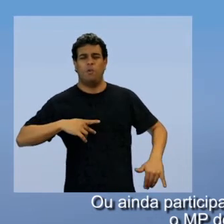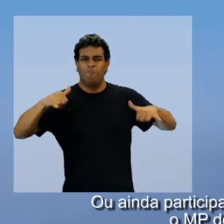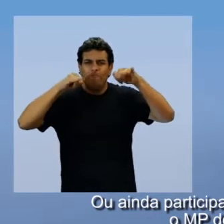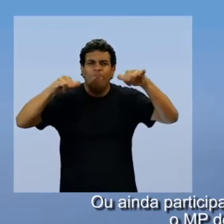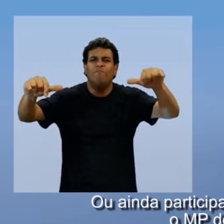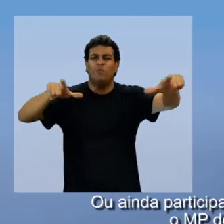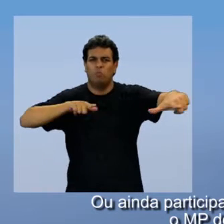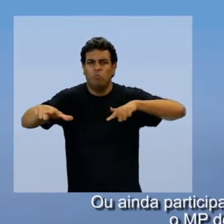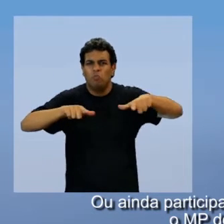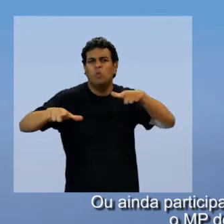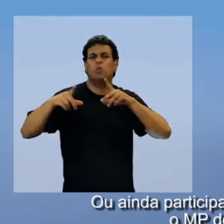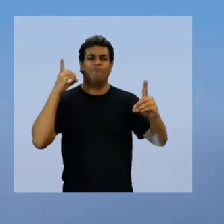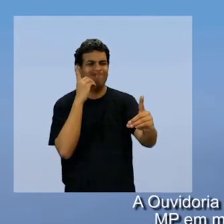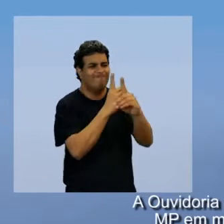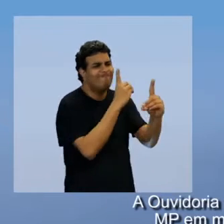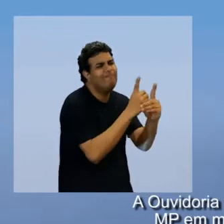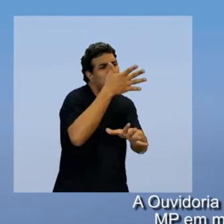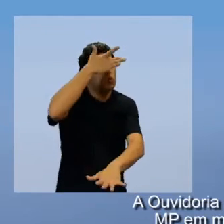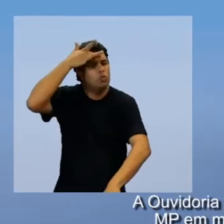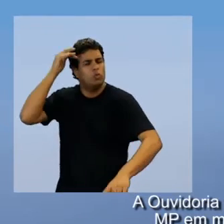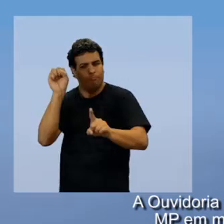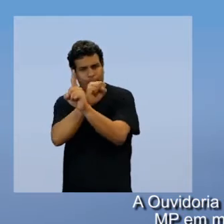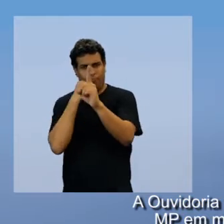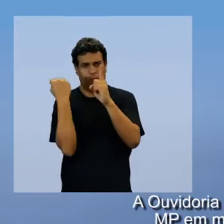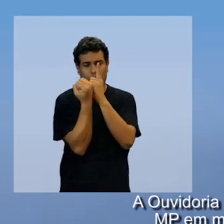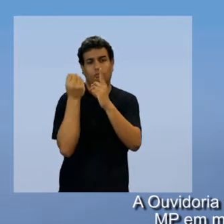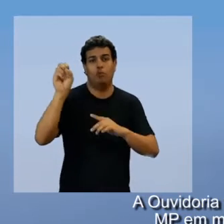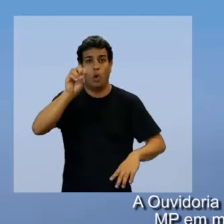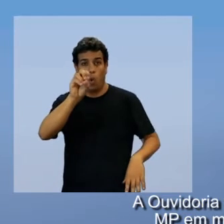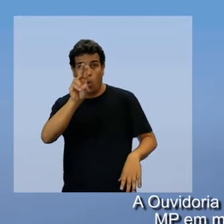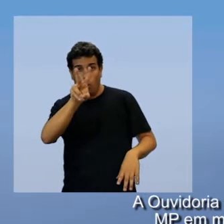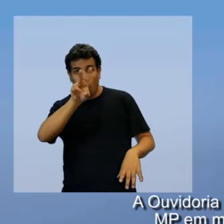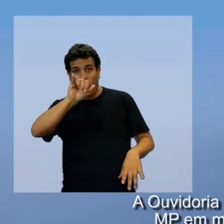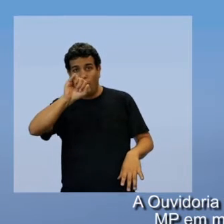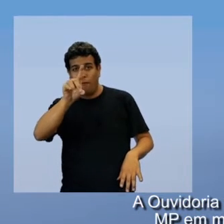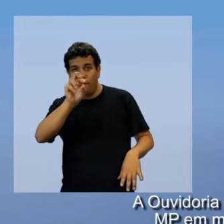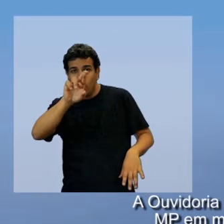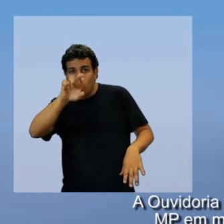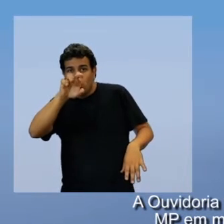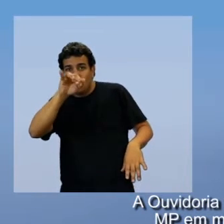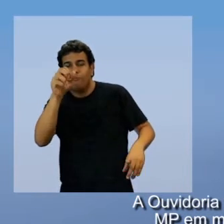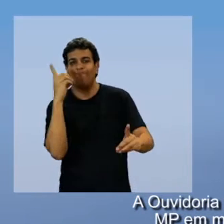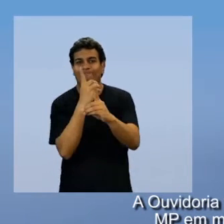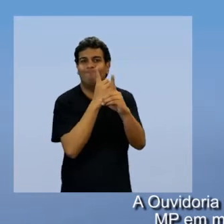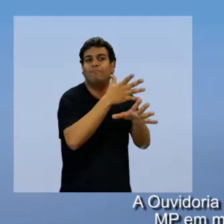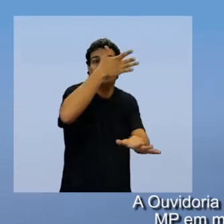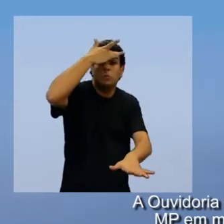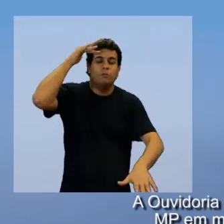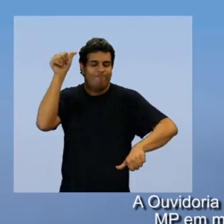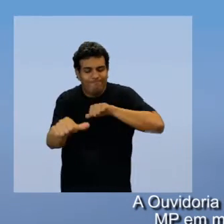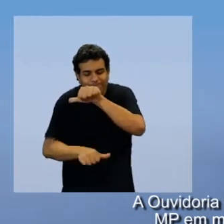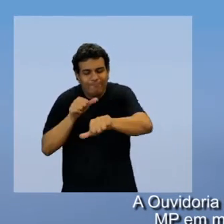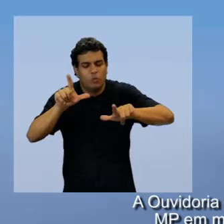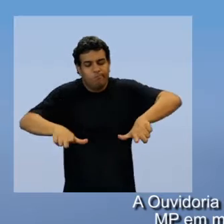trabalho e se aproxima da sociedade. A ouvidoria vai às ruas encontrar as pessoas, transformando as ações do